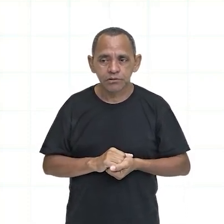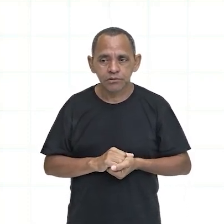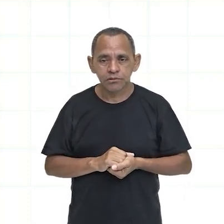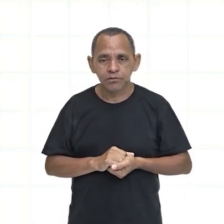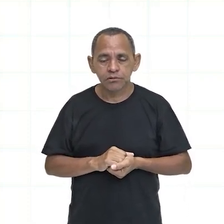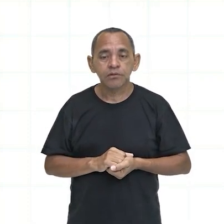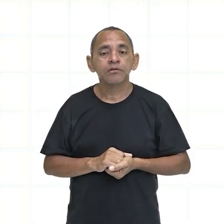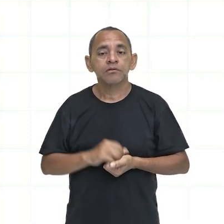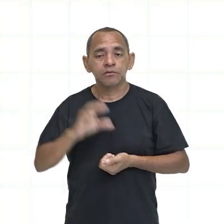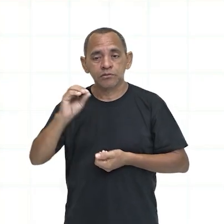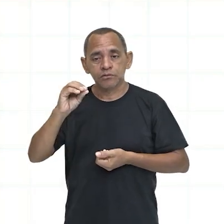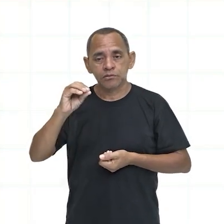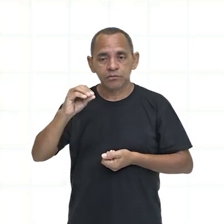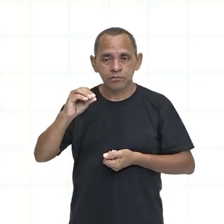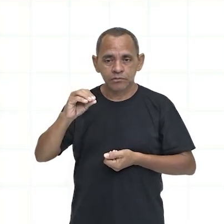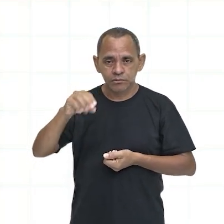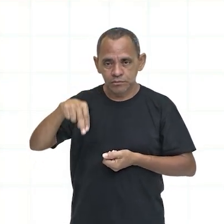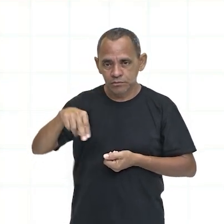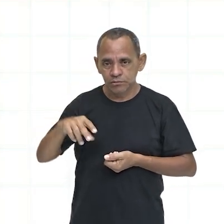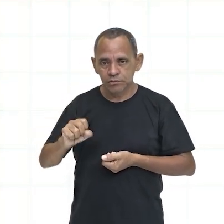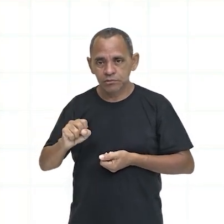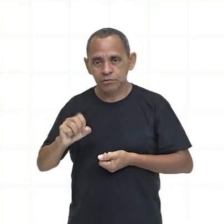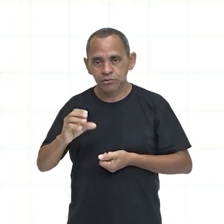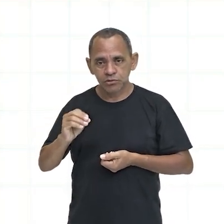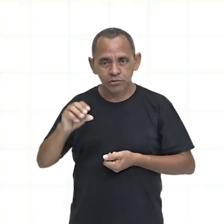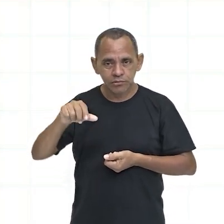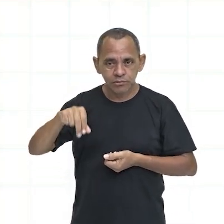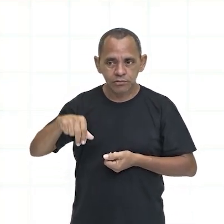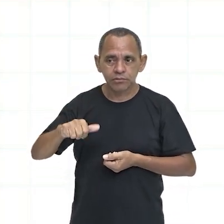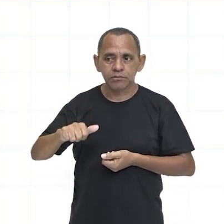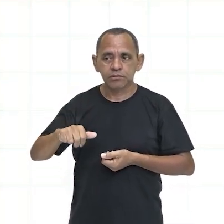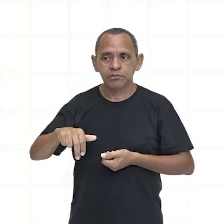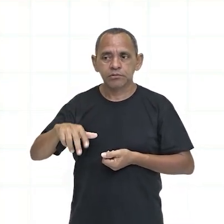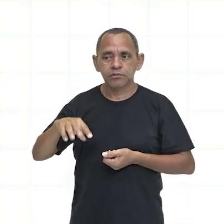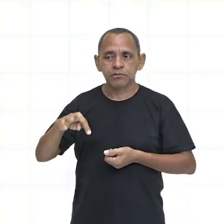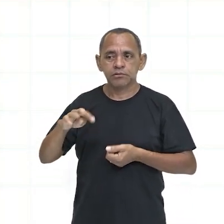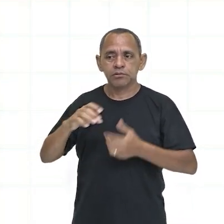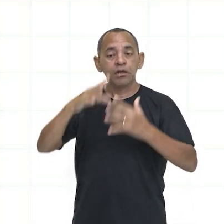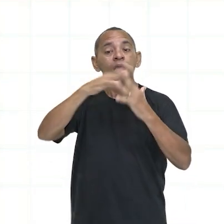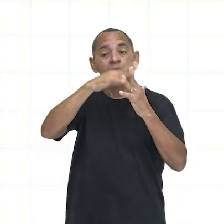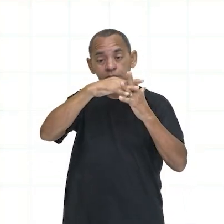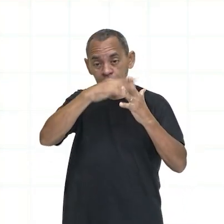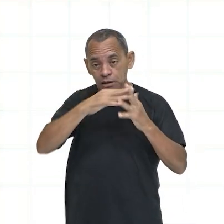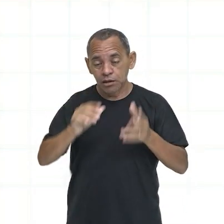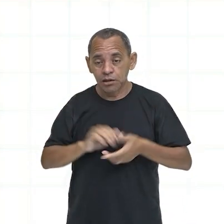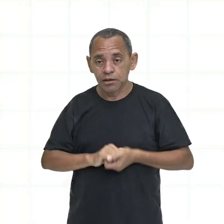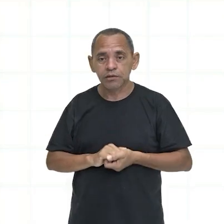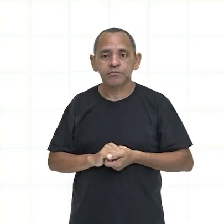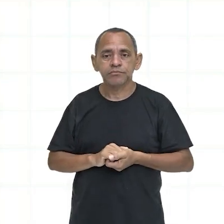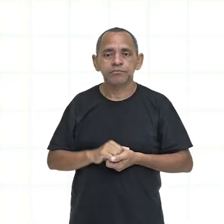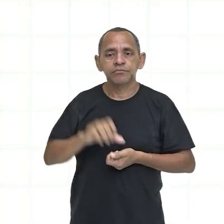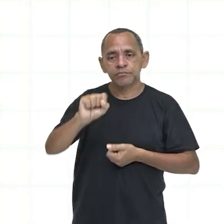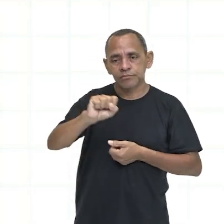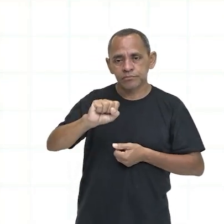que todos os verbos devem ser acrescidos de S. No entanto, verbos terminados em SH, CH, X,